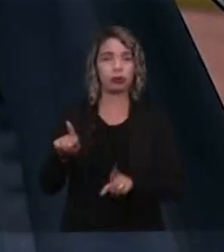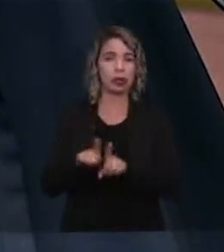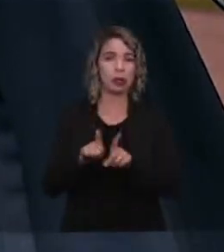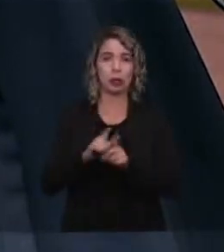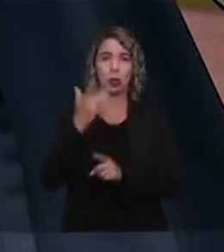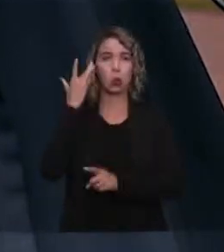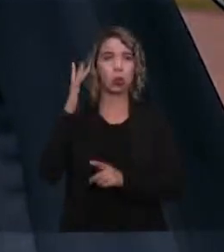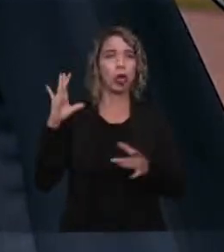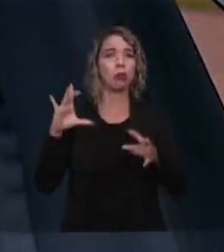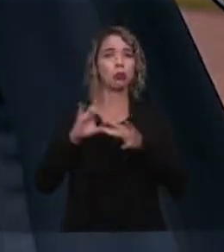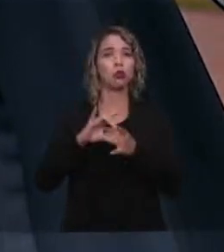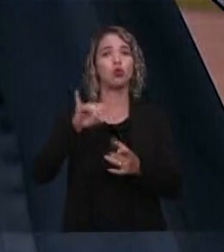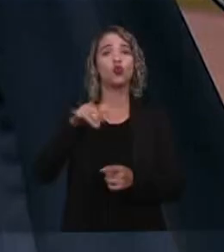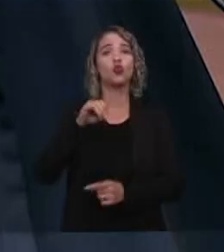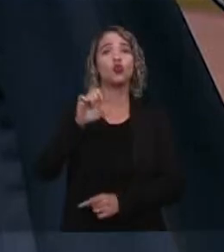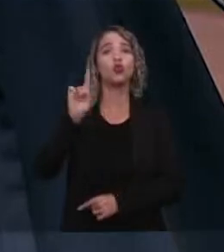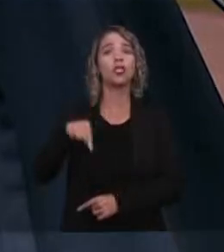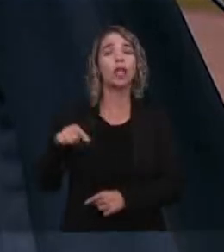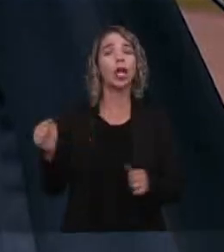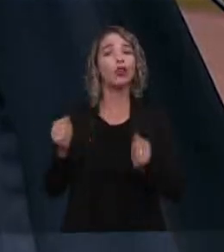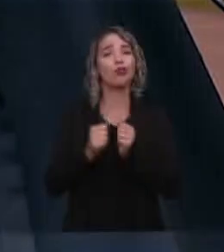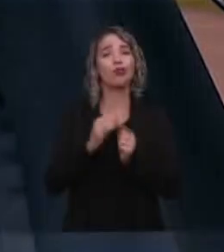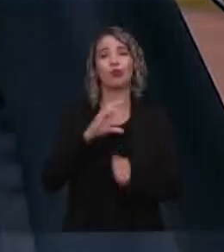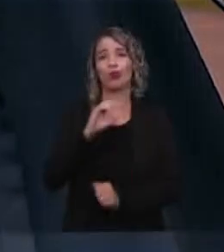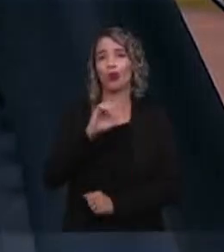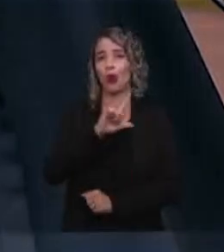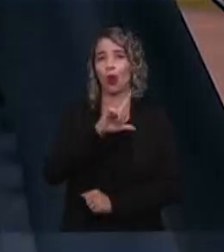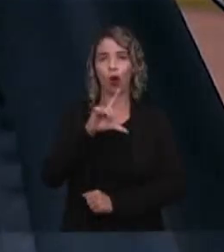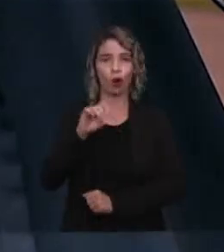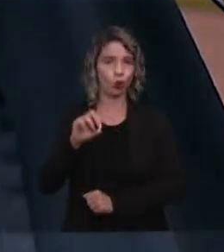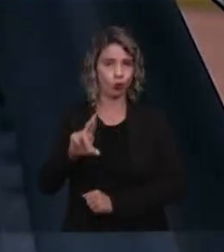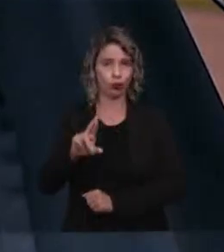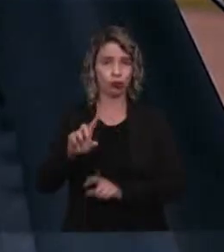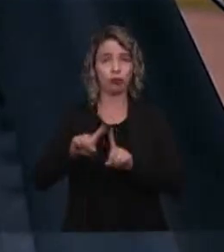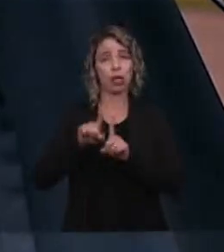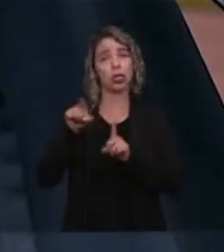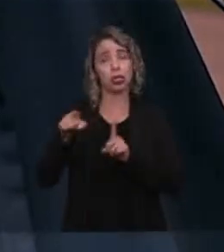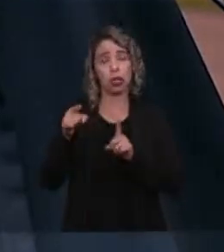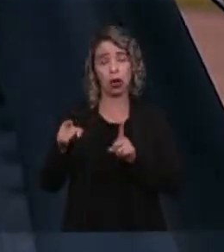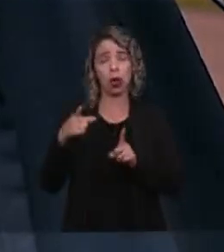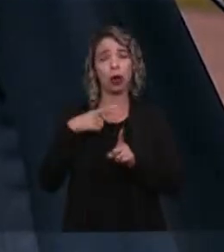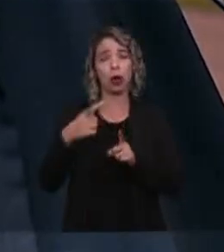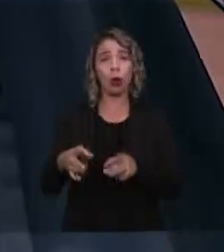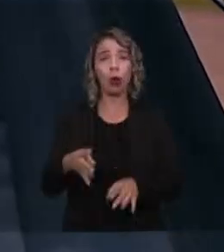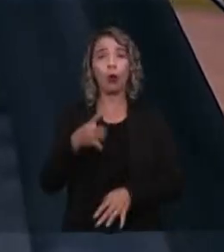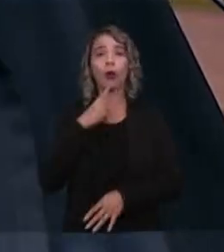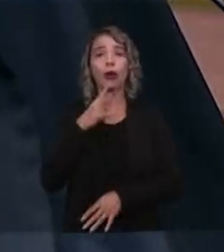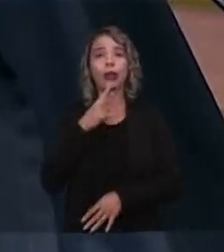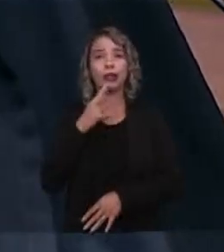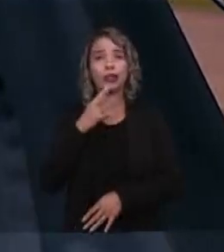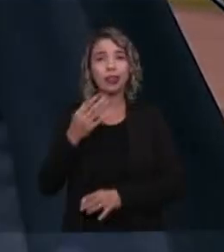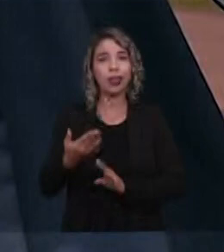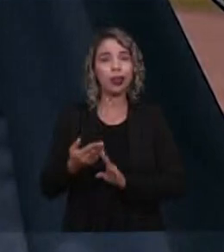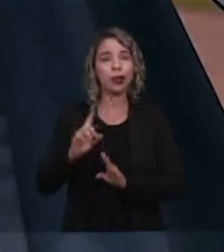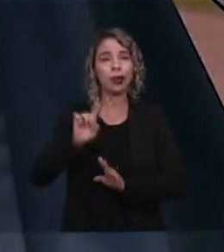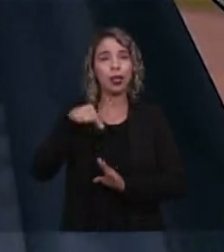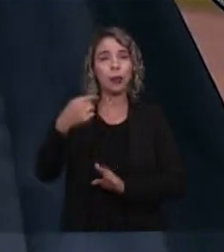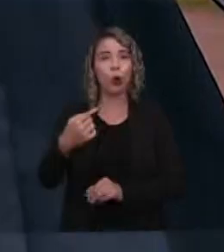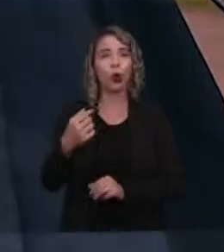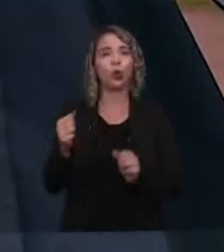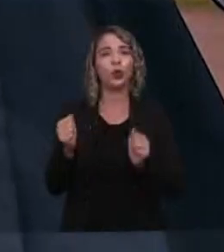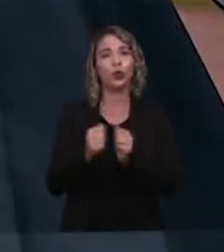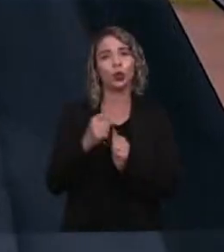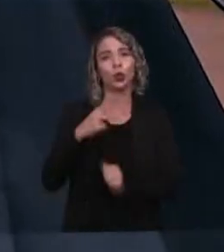de vínculo de José Zonis com Fernando Collor e que o primeiro teria sido apresentado ao depoente Ricardo Pessoa por Pedro Paulo.